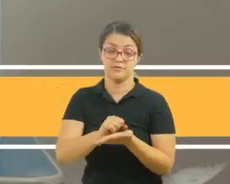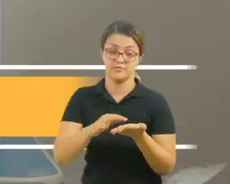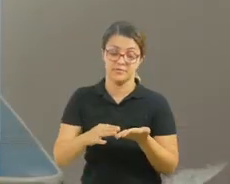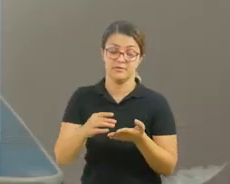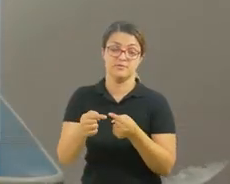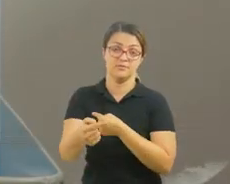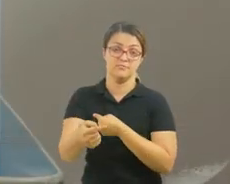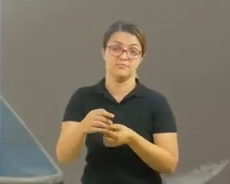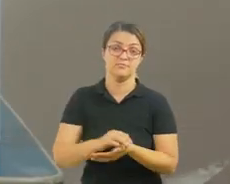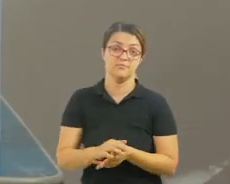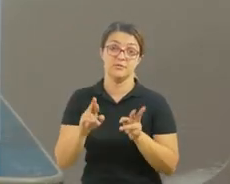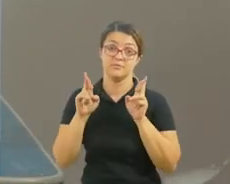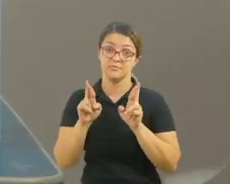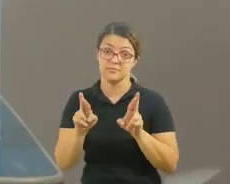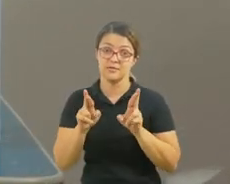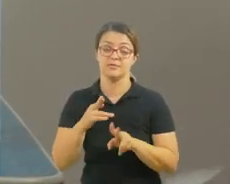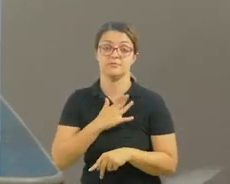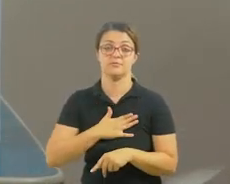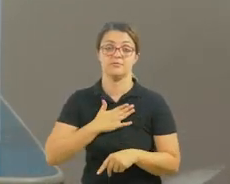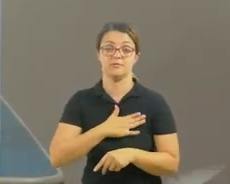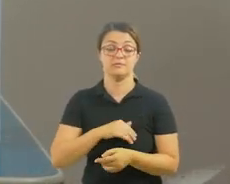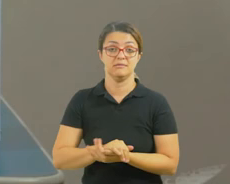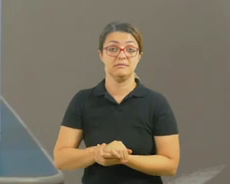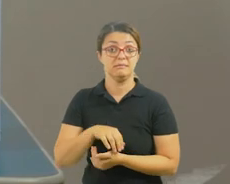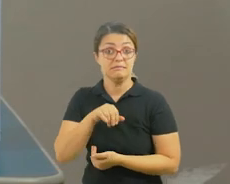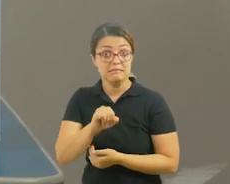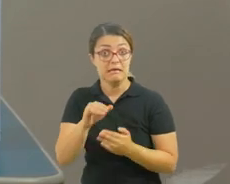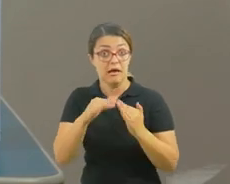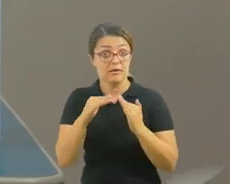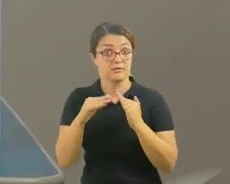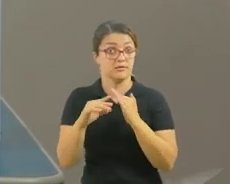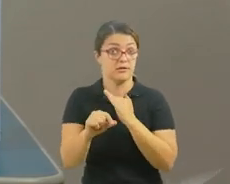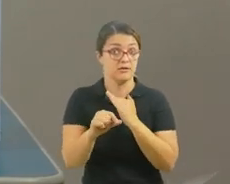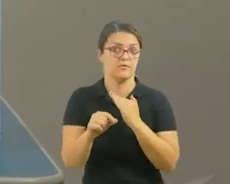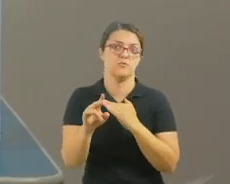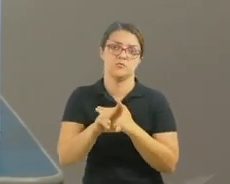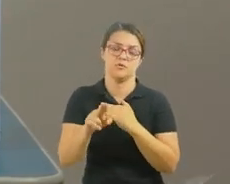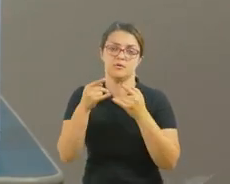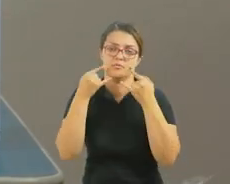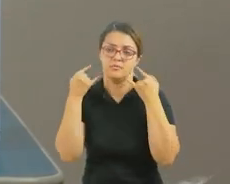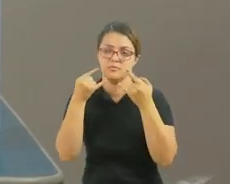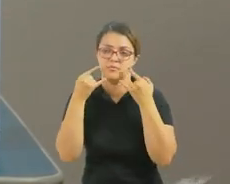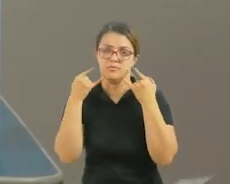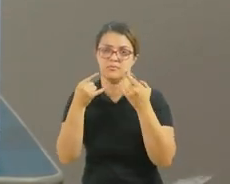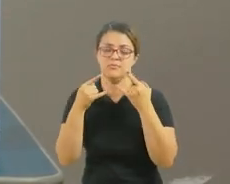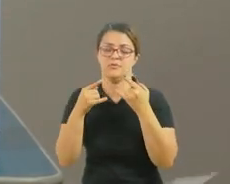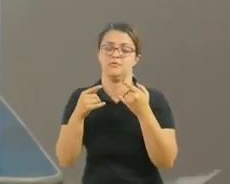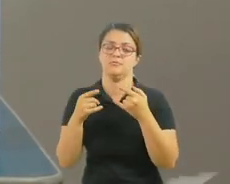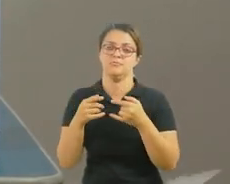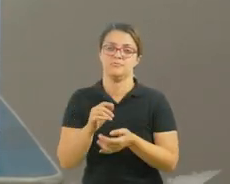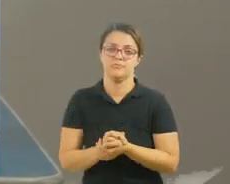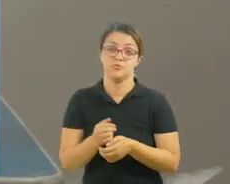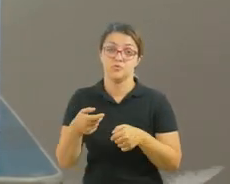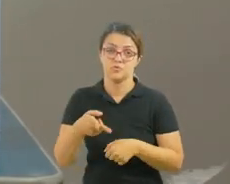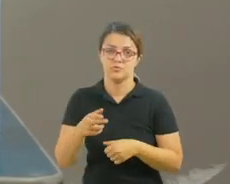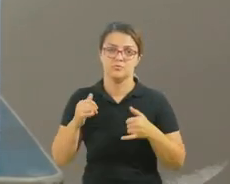Bem, essas foram as atividades da semana. Espero que tenham gostado. Se precisar sair, utilize máscara.